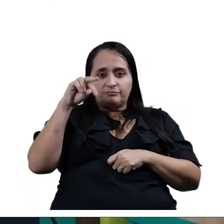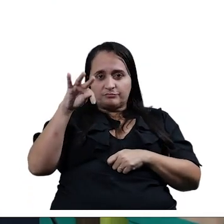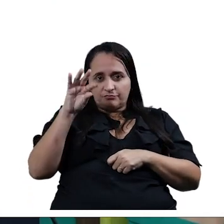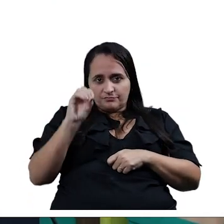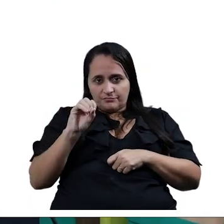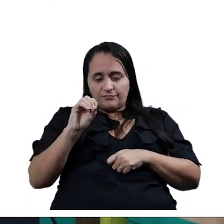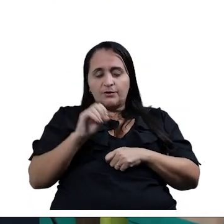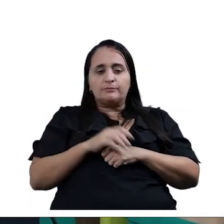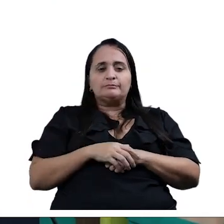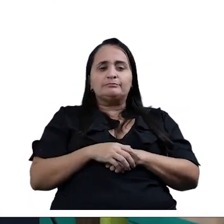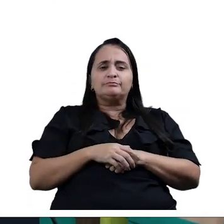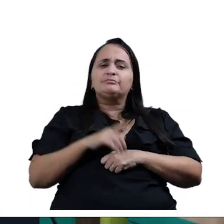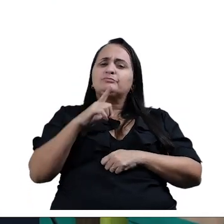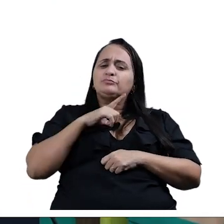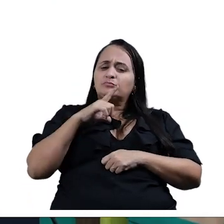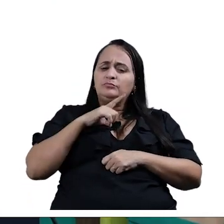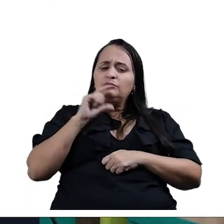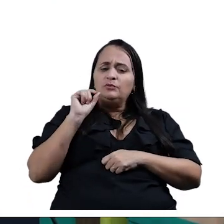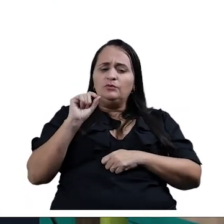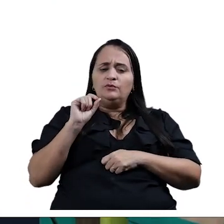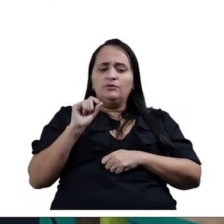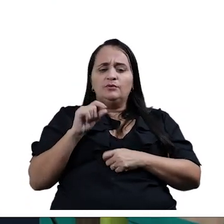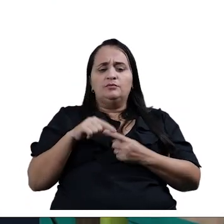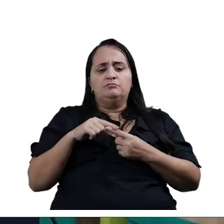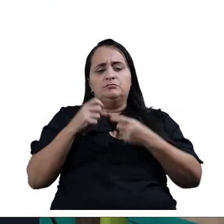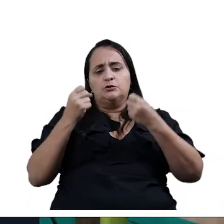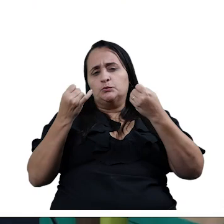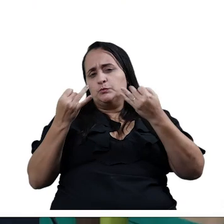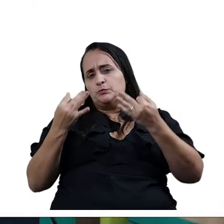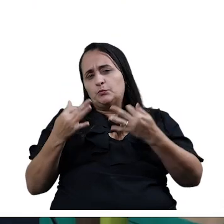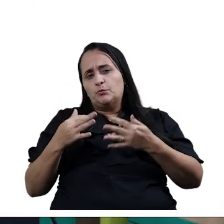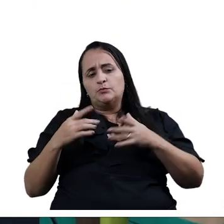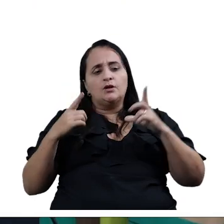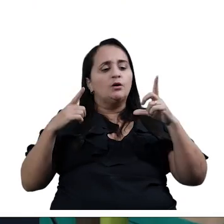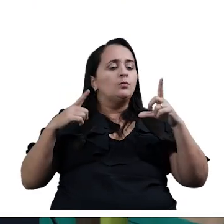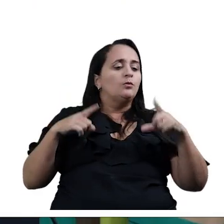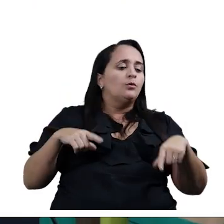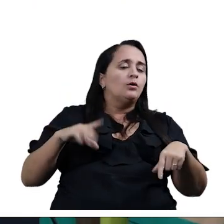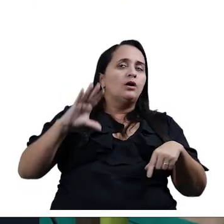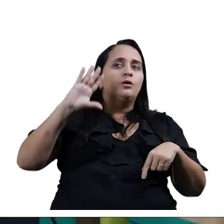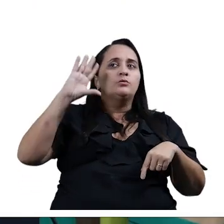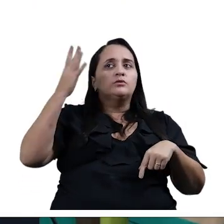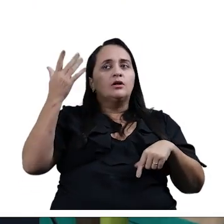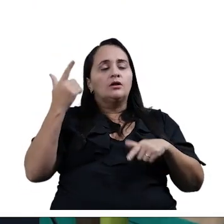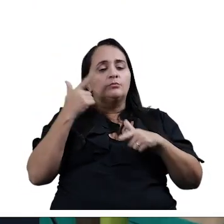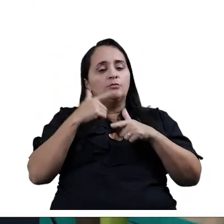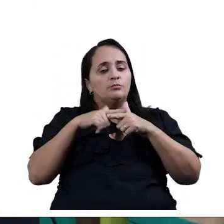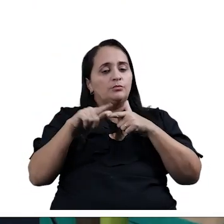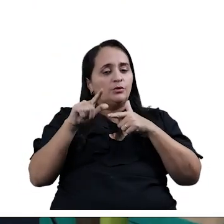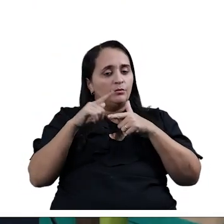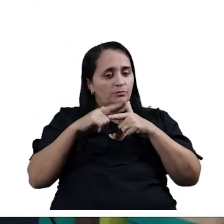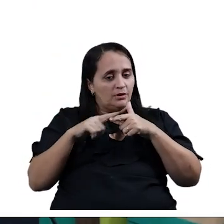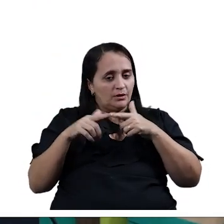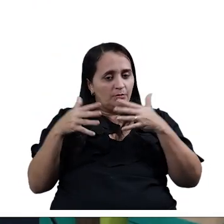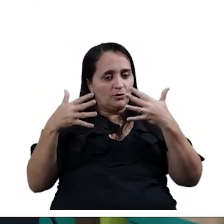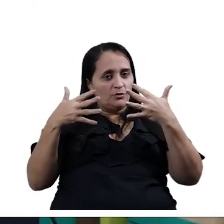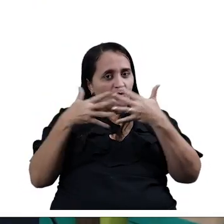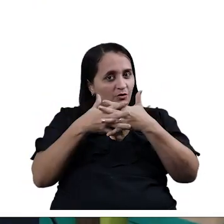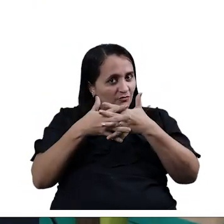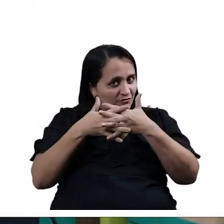Então, nos contos nós temos personagens, enredo, local, tempo, problema, que